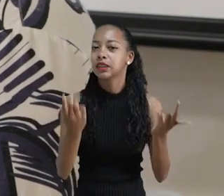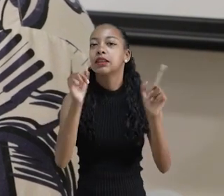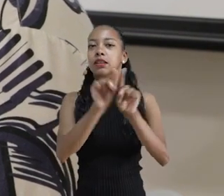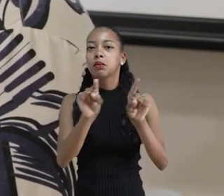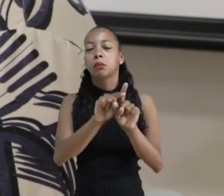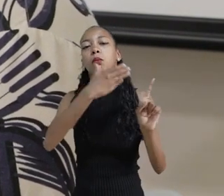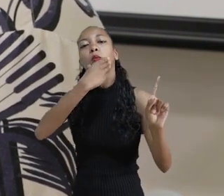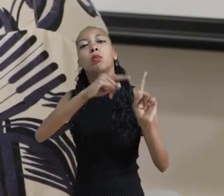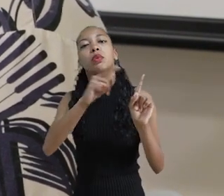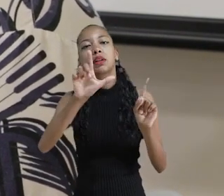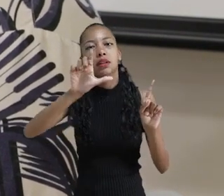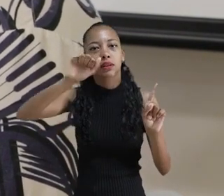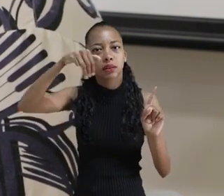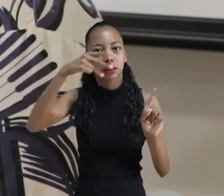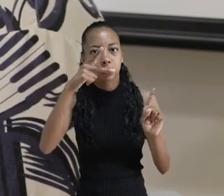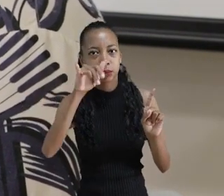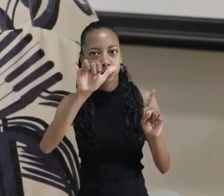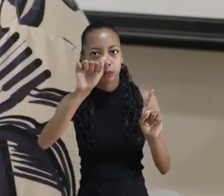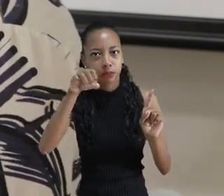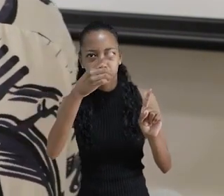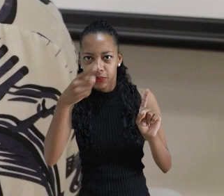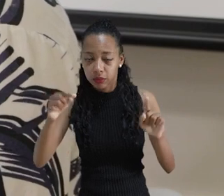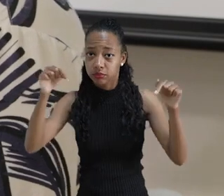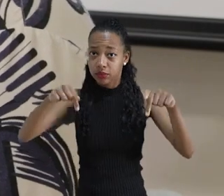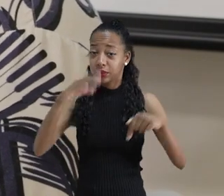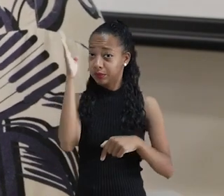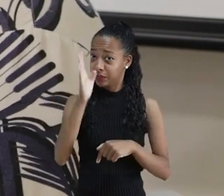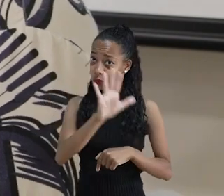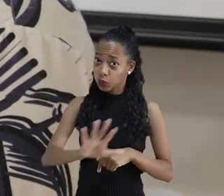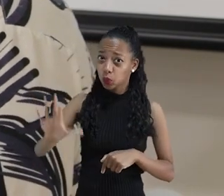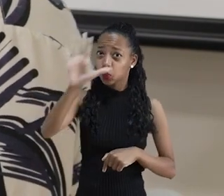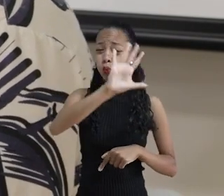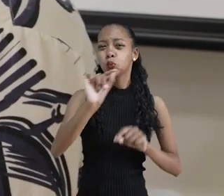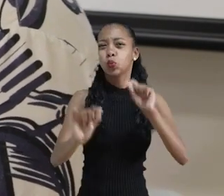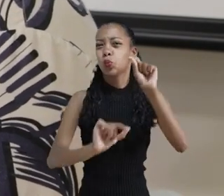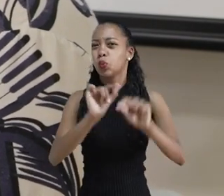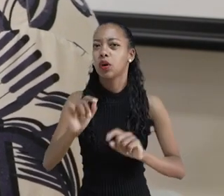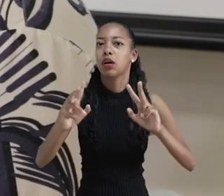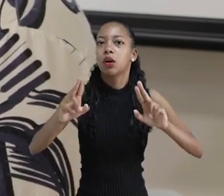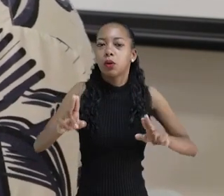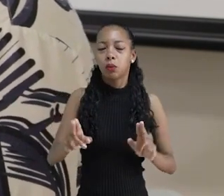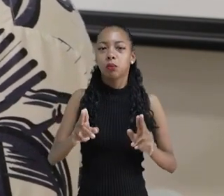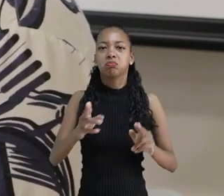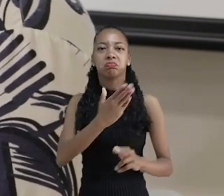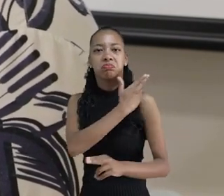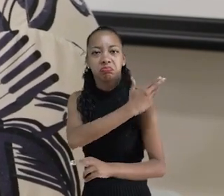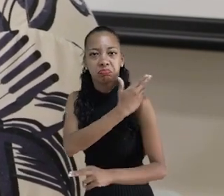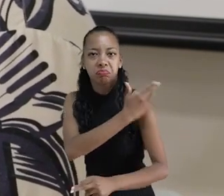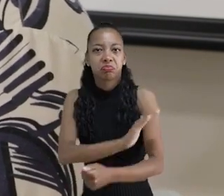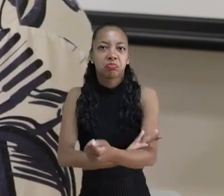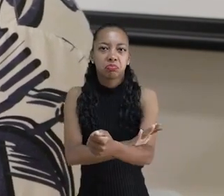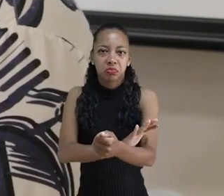de Lampião esse país que tanto tenta querer nos apagar é o mesmo que dormia